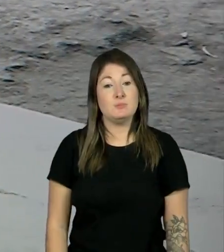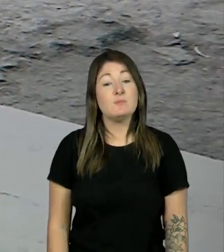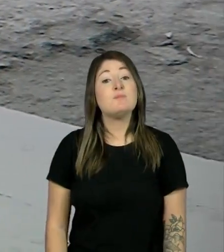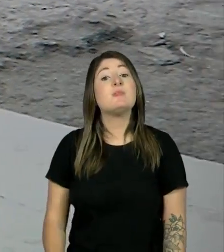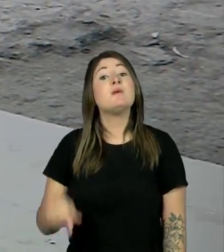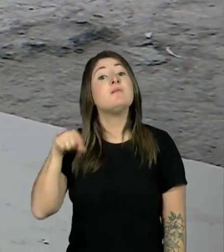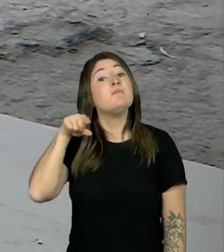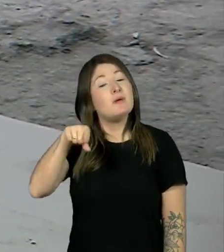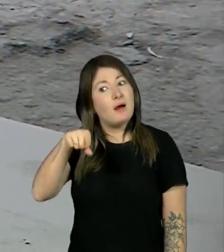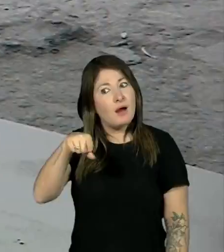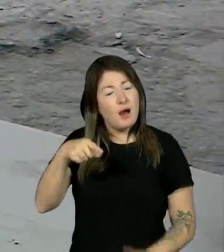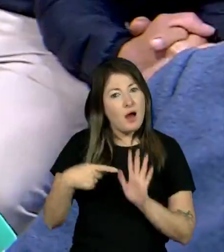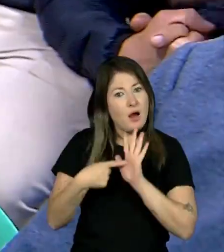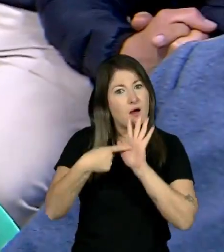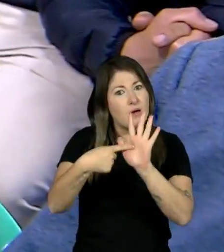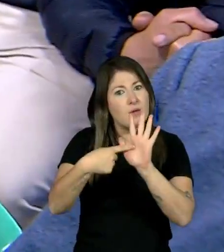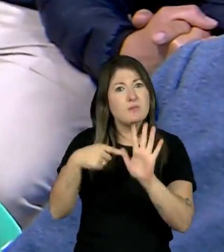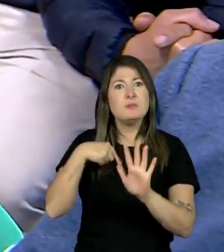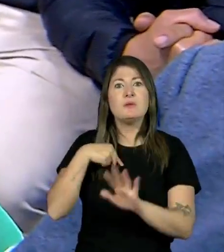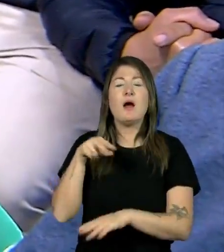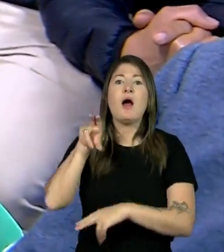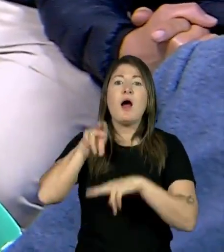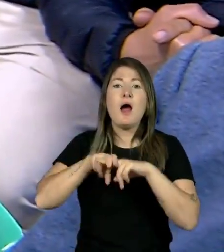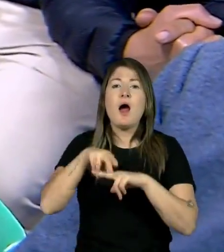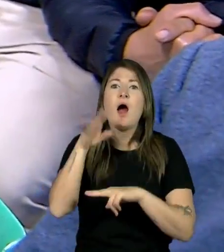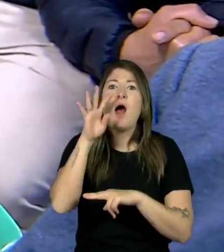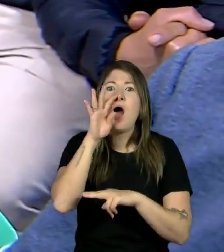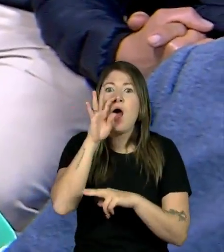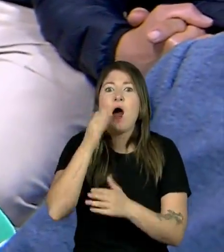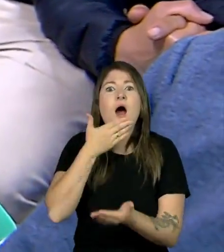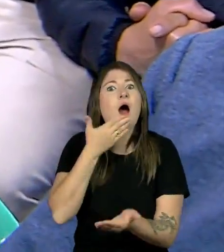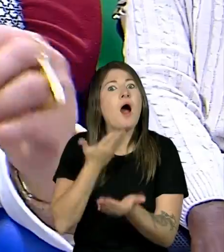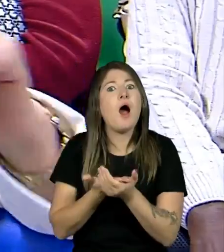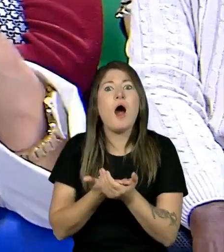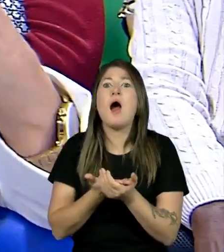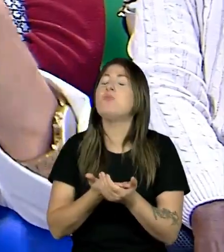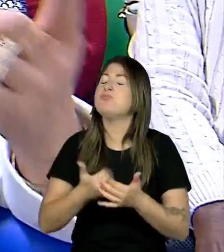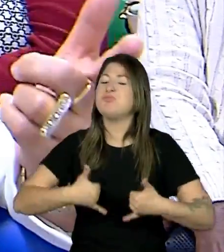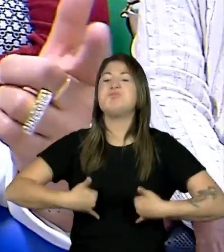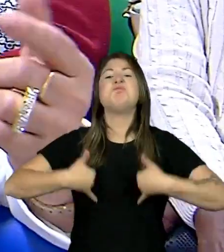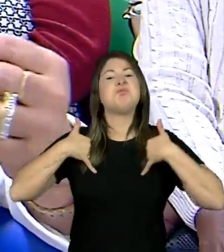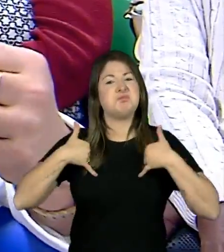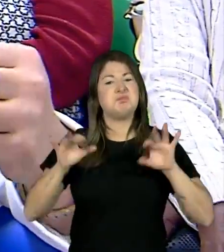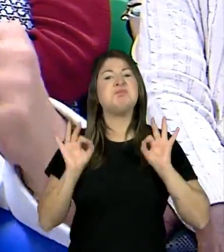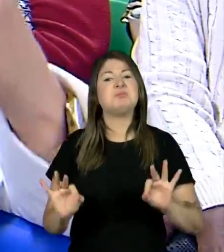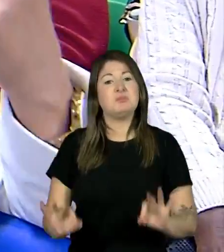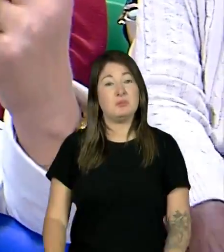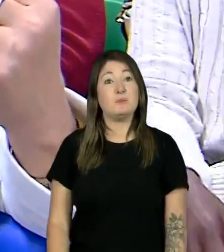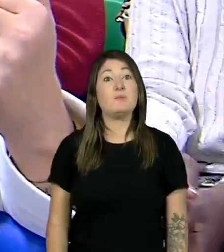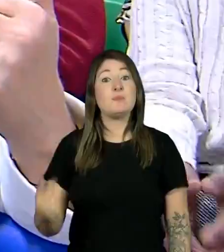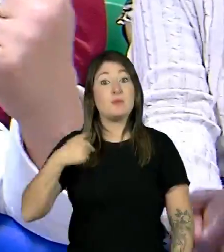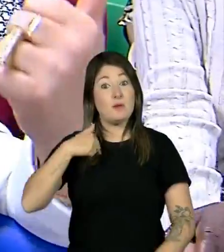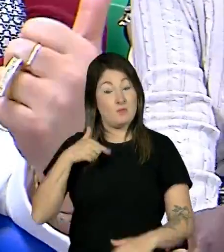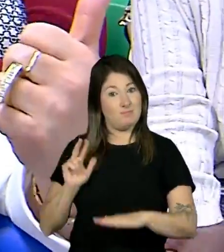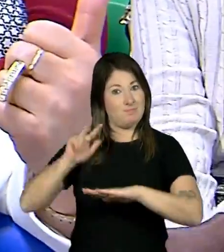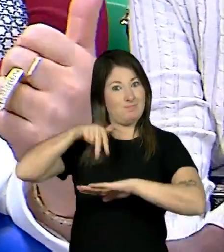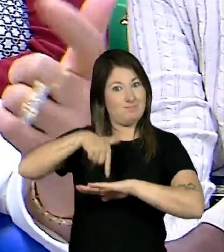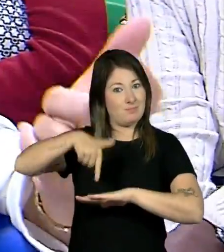essa apresentação, sinceramente, está sendo um orgulho. Eu entrei aqui em agosto